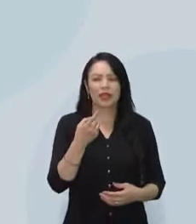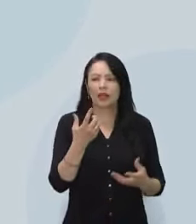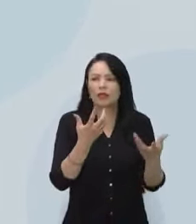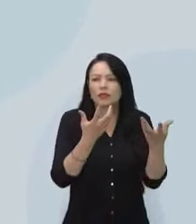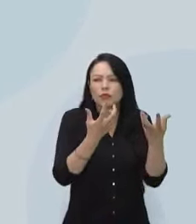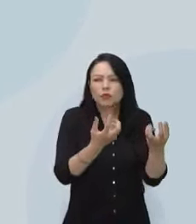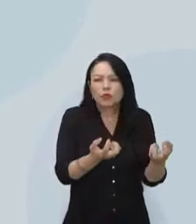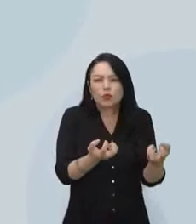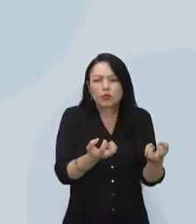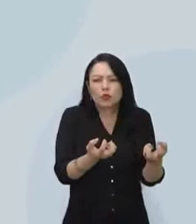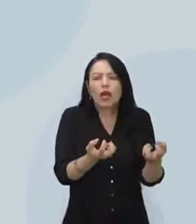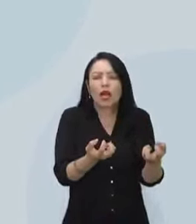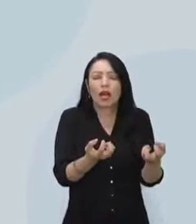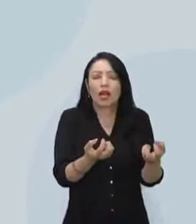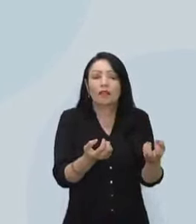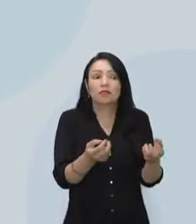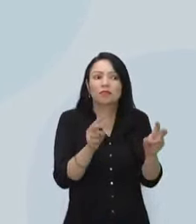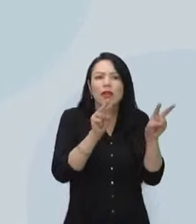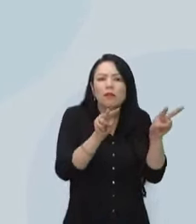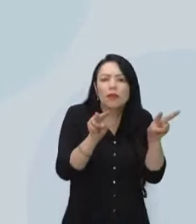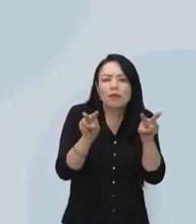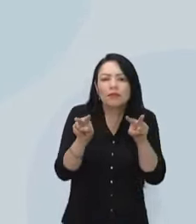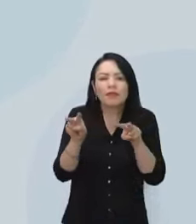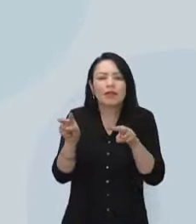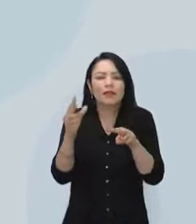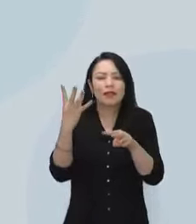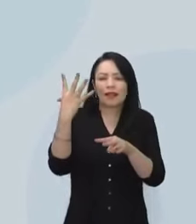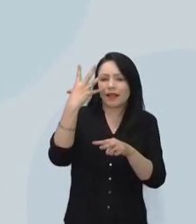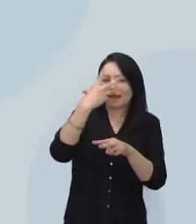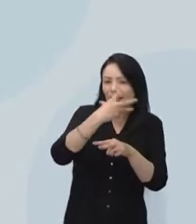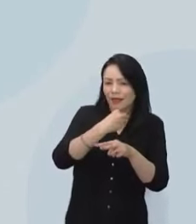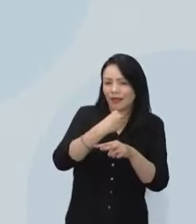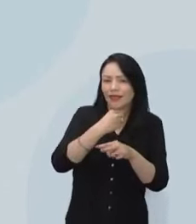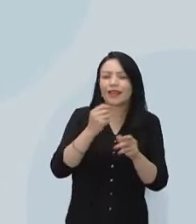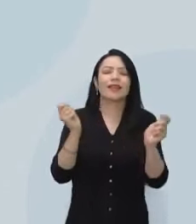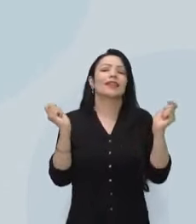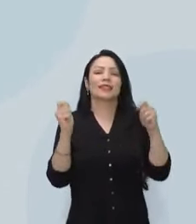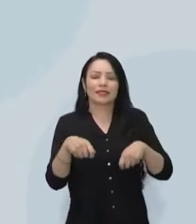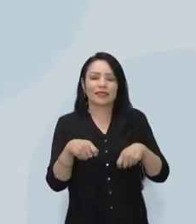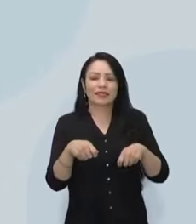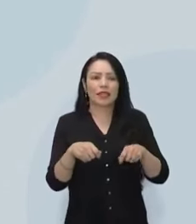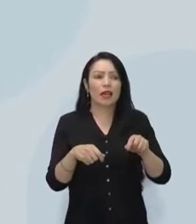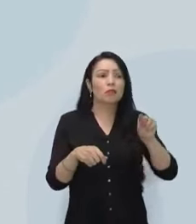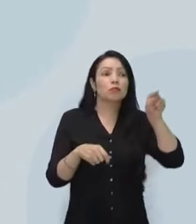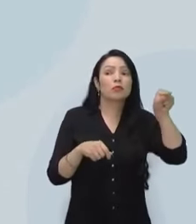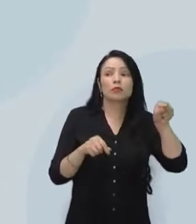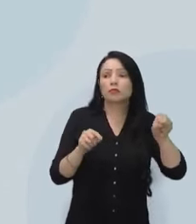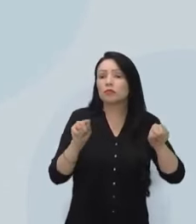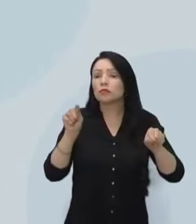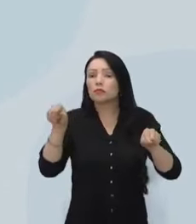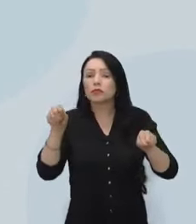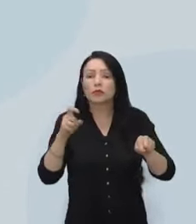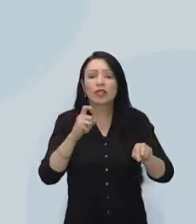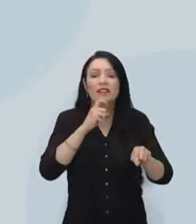seca, conseguimos encontrar belezas naturais no sertão. É possível observar pontos verdes em meio à